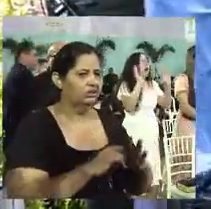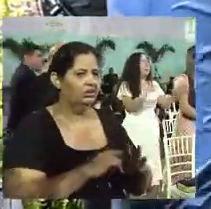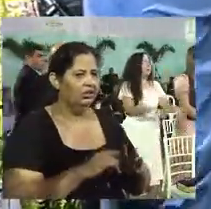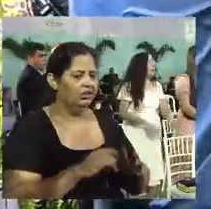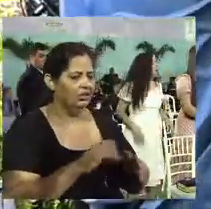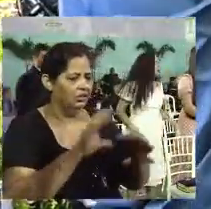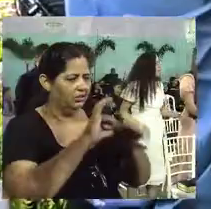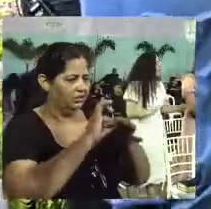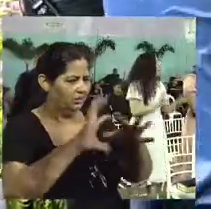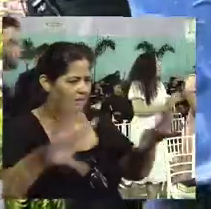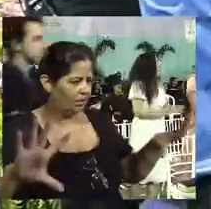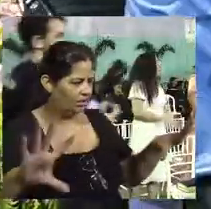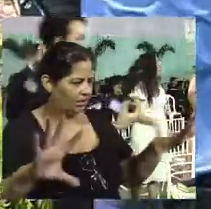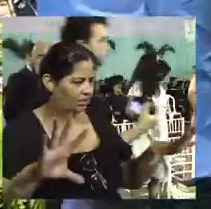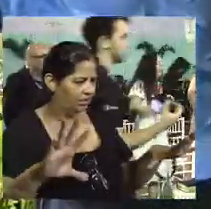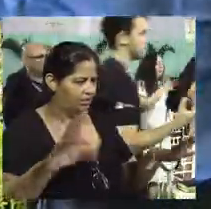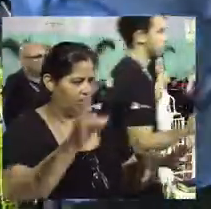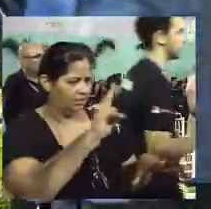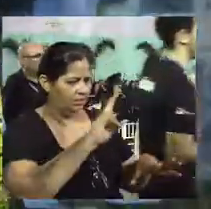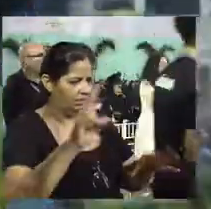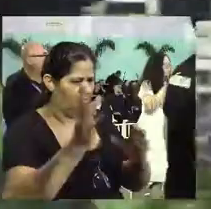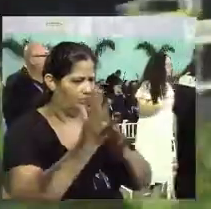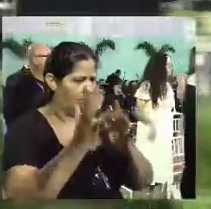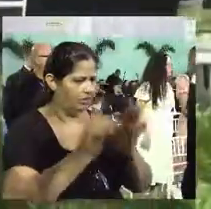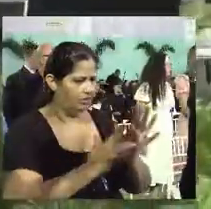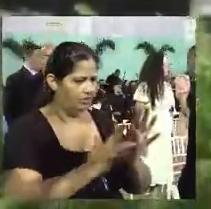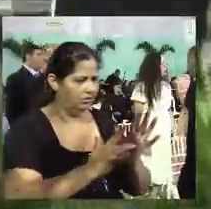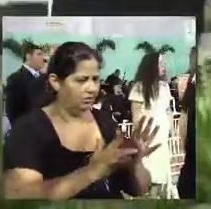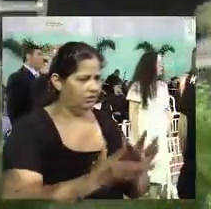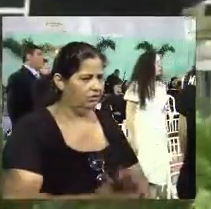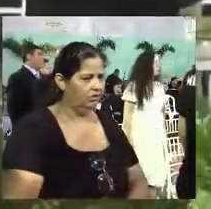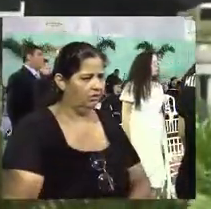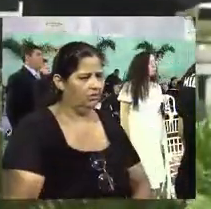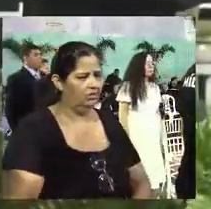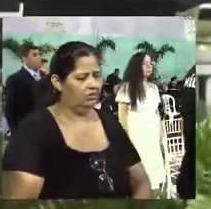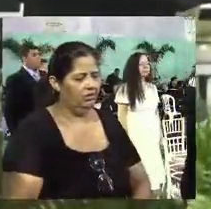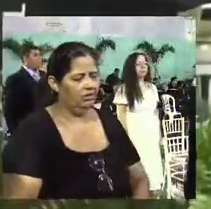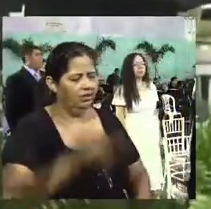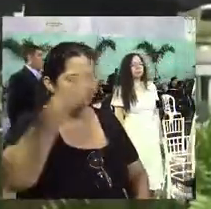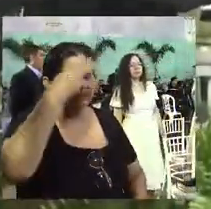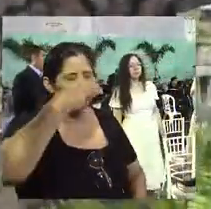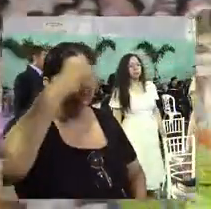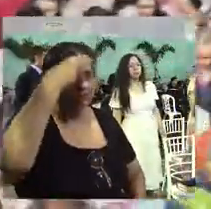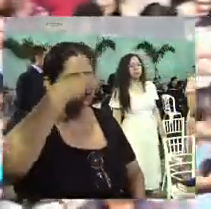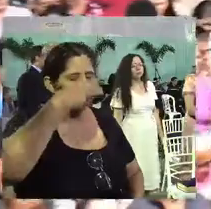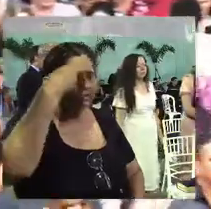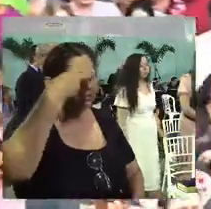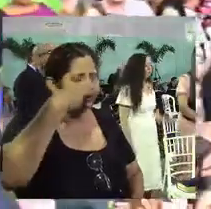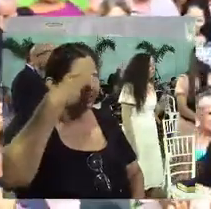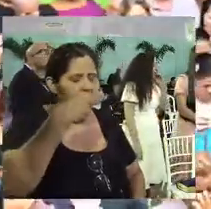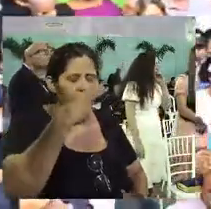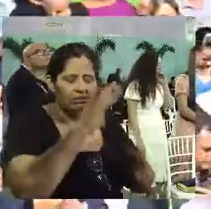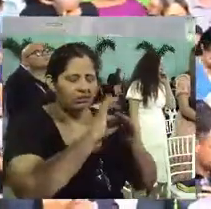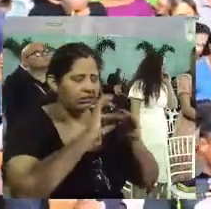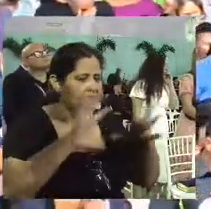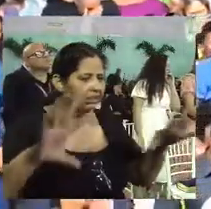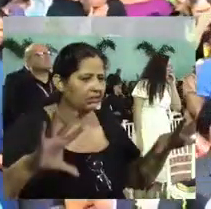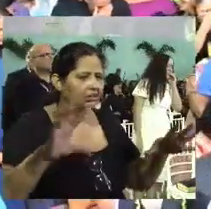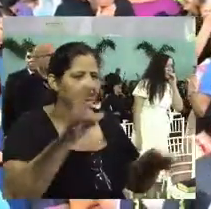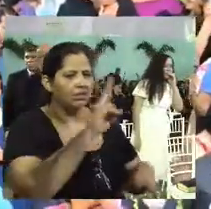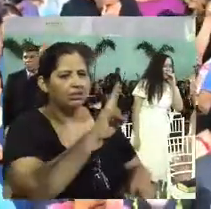catarata sai em nome de Jesus Espírito da cegueira sai desses olhos agora Sai agora